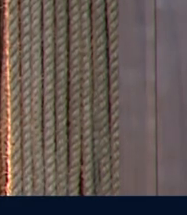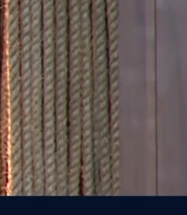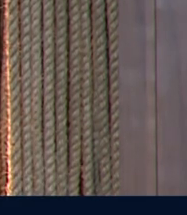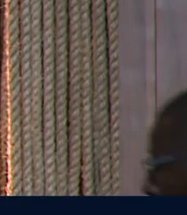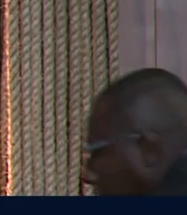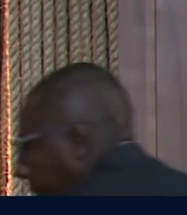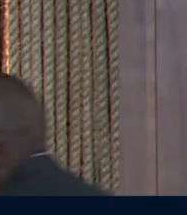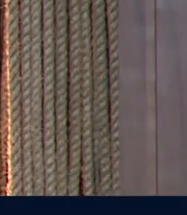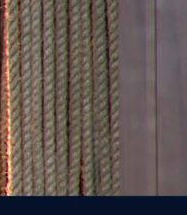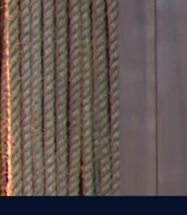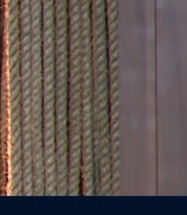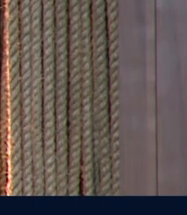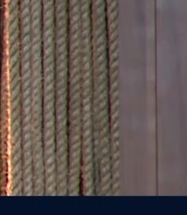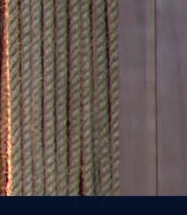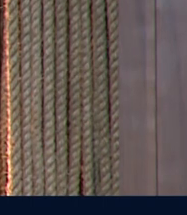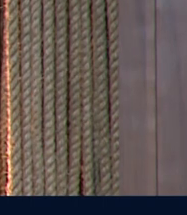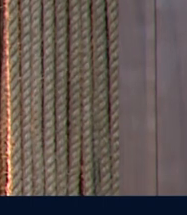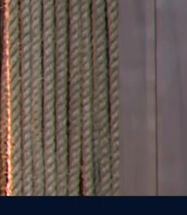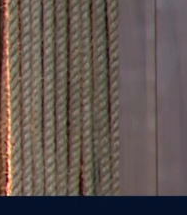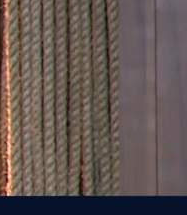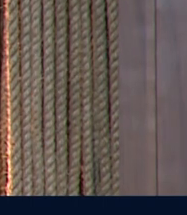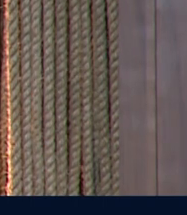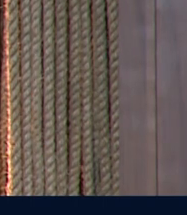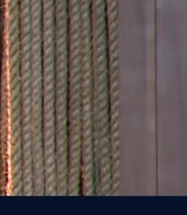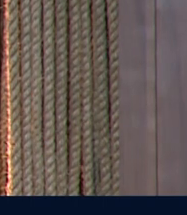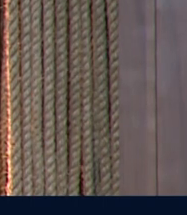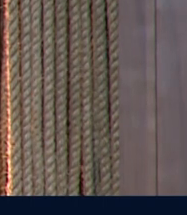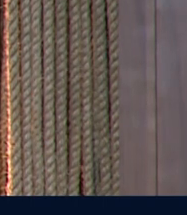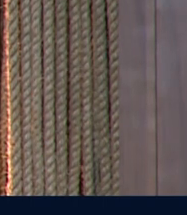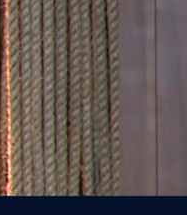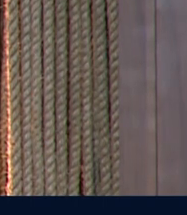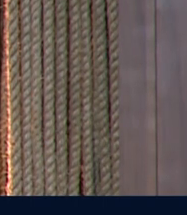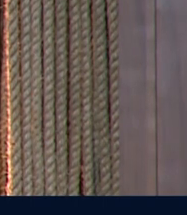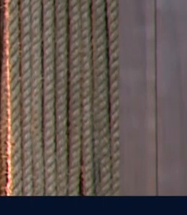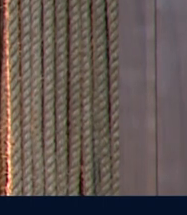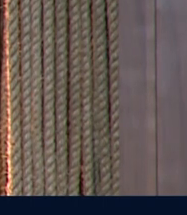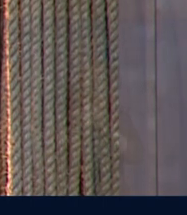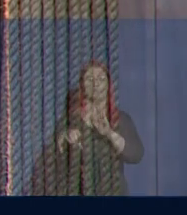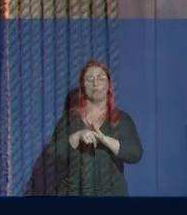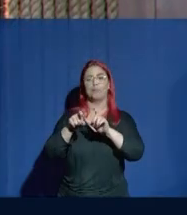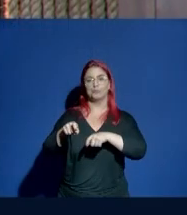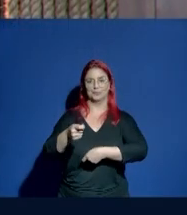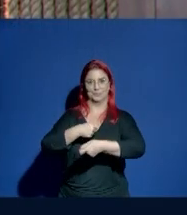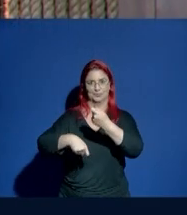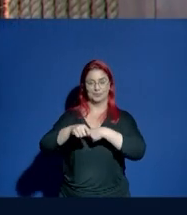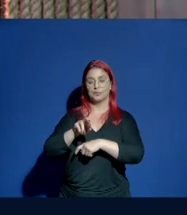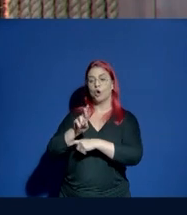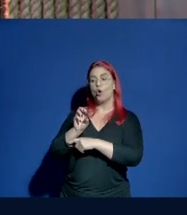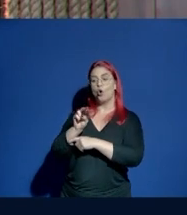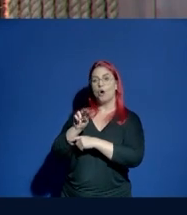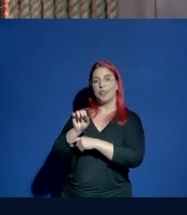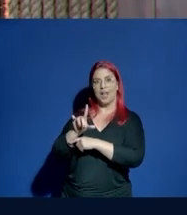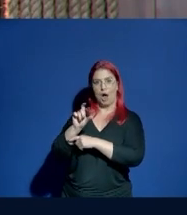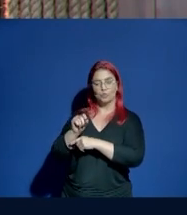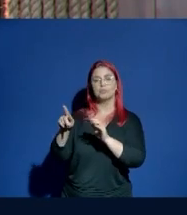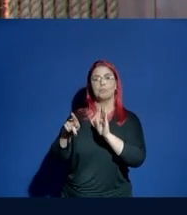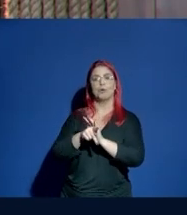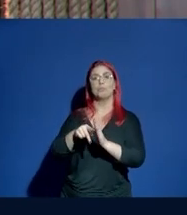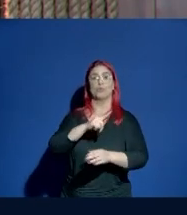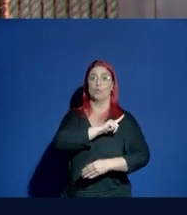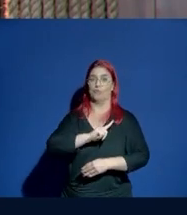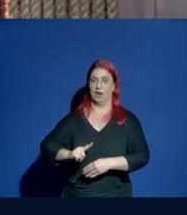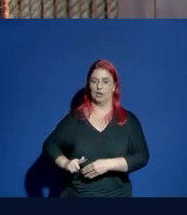Brasil potência do agronegócio e para esse painel gostaria de chamar Ronaldo Caiado governador do Estado de Goiás